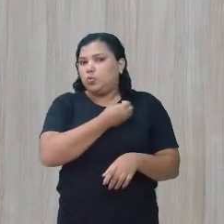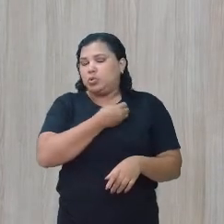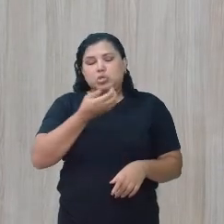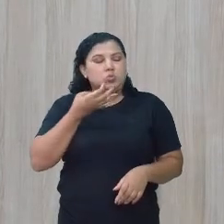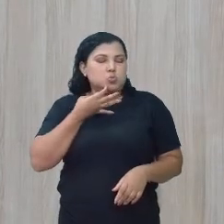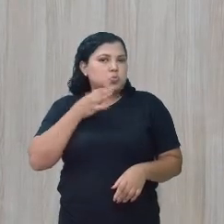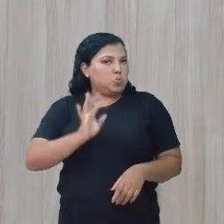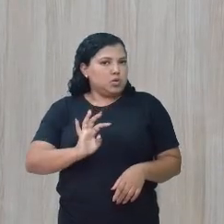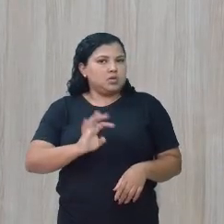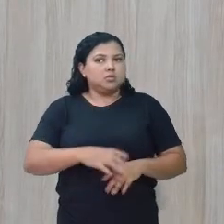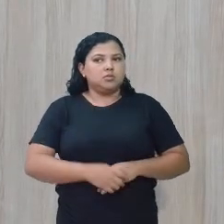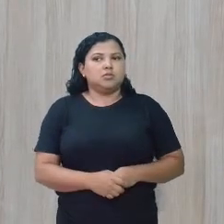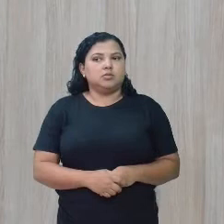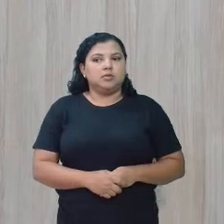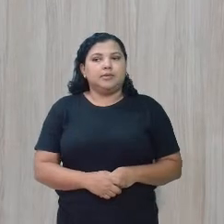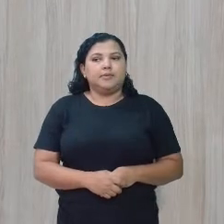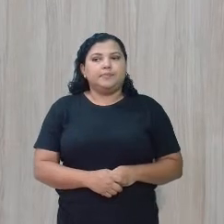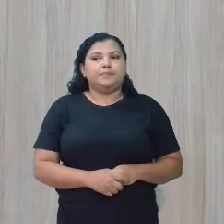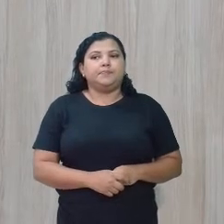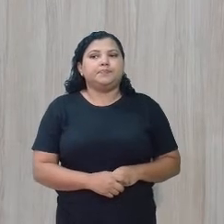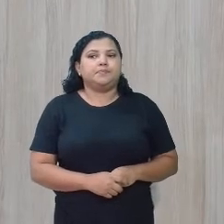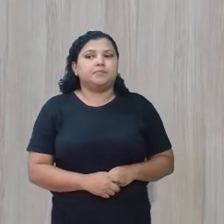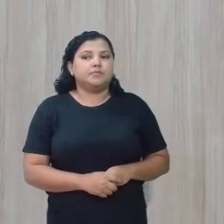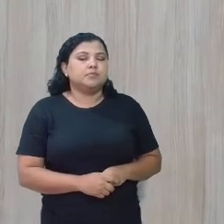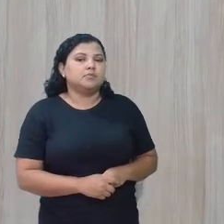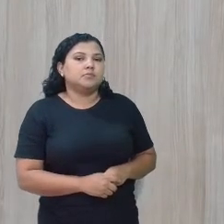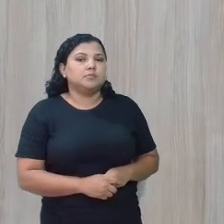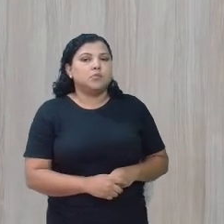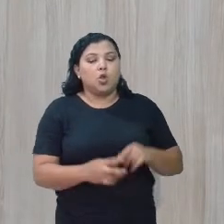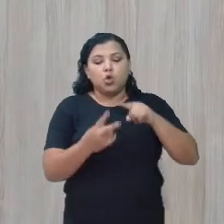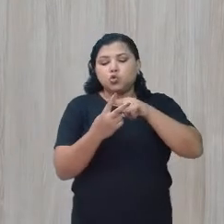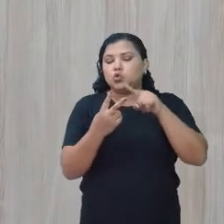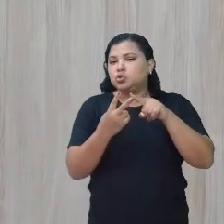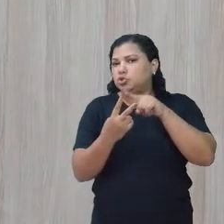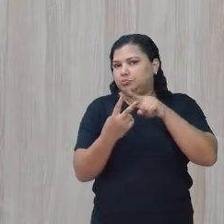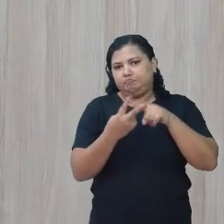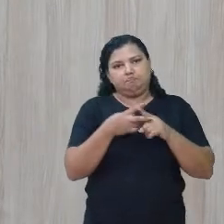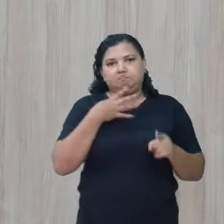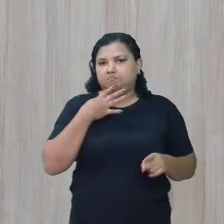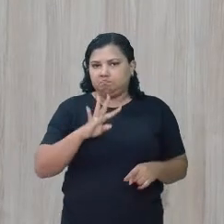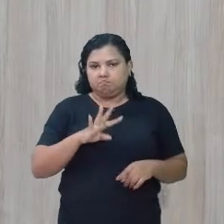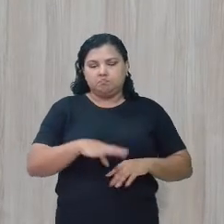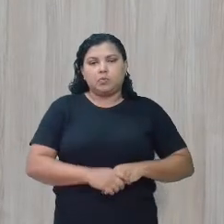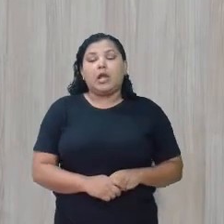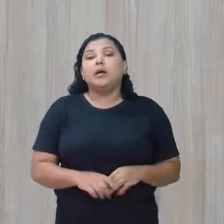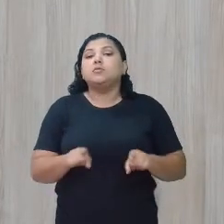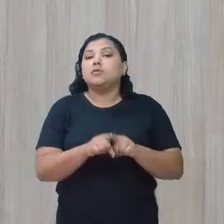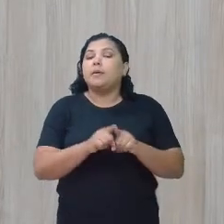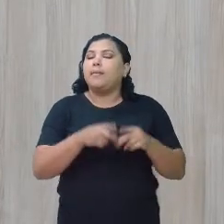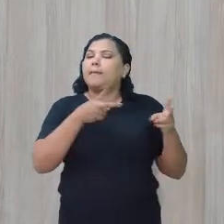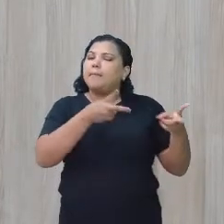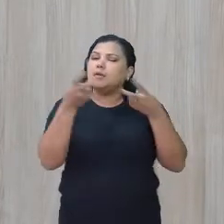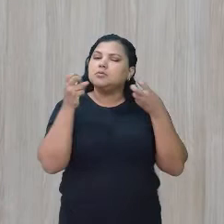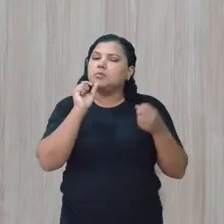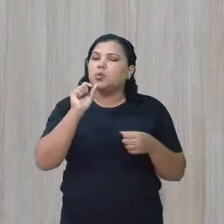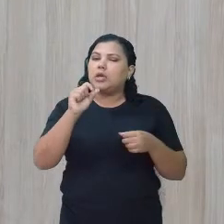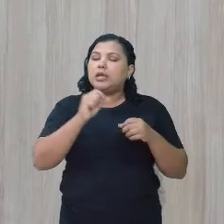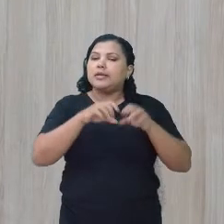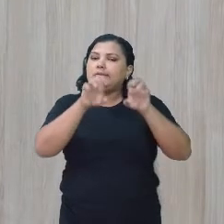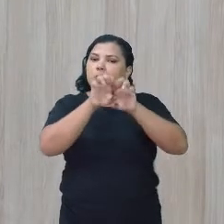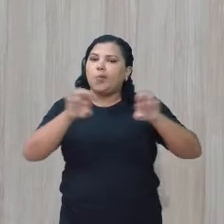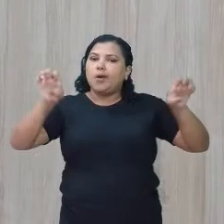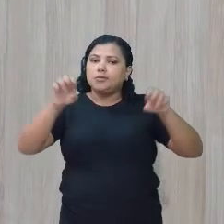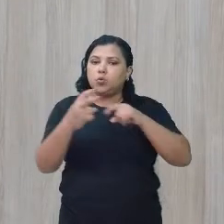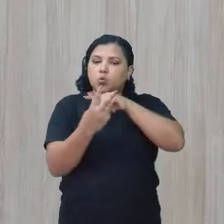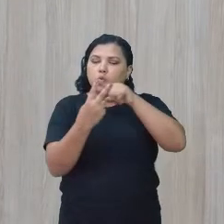certo? No nosso caso aqui são duas incógnitas, dois termos desconhecidos. A gente viu também que essas equações com